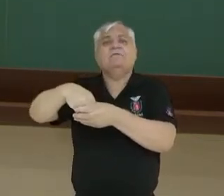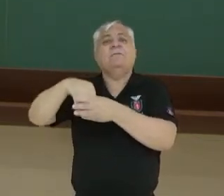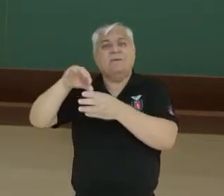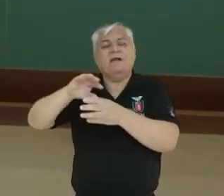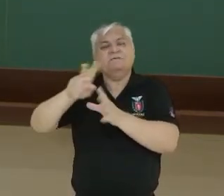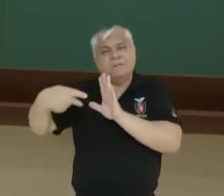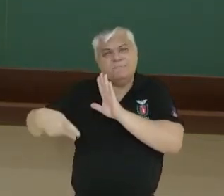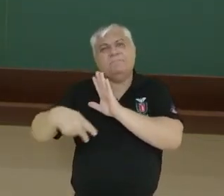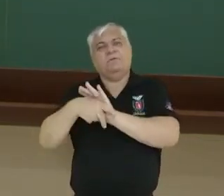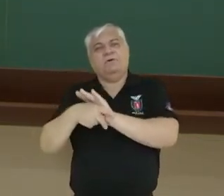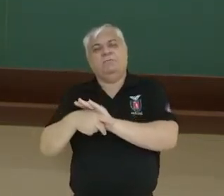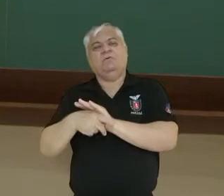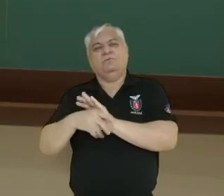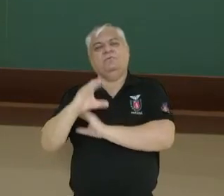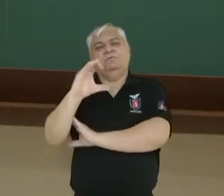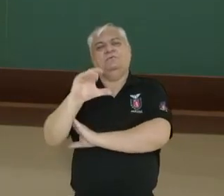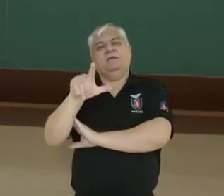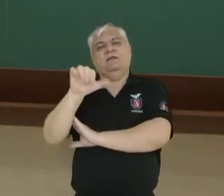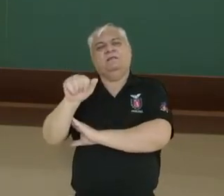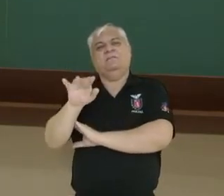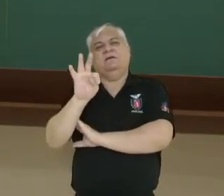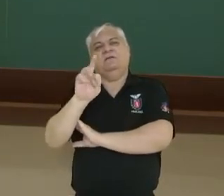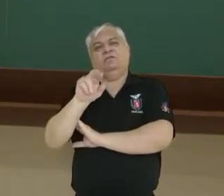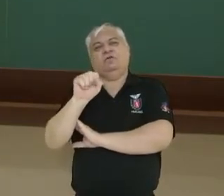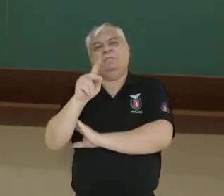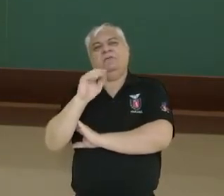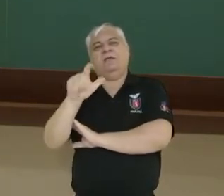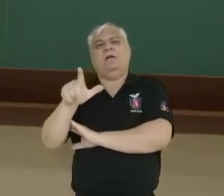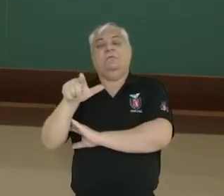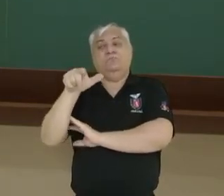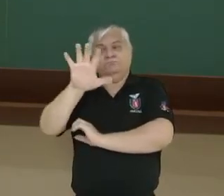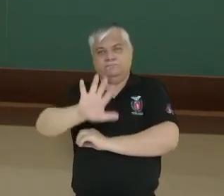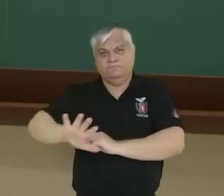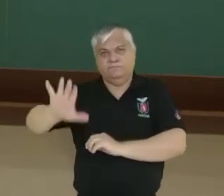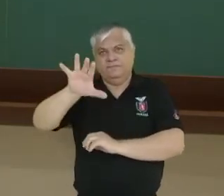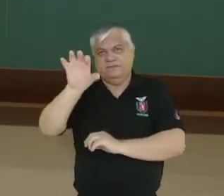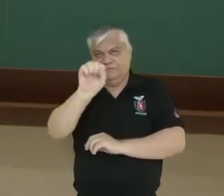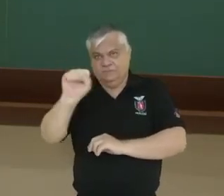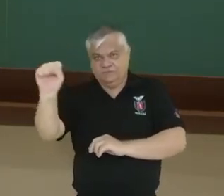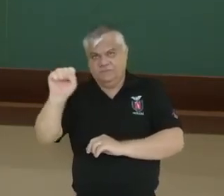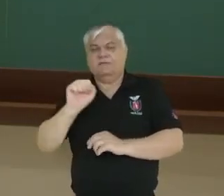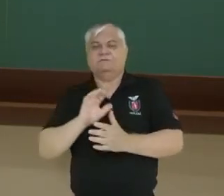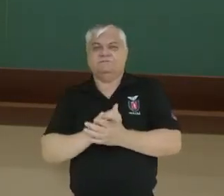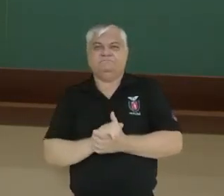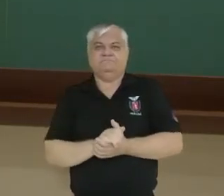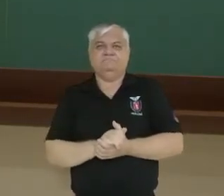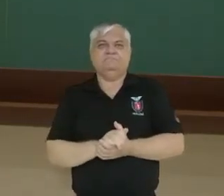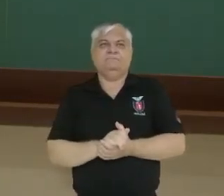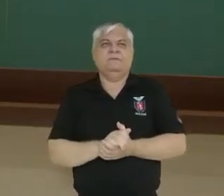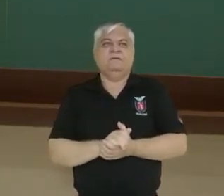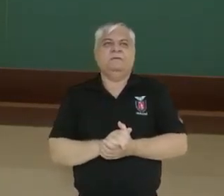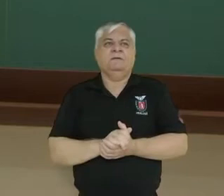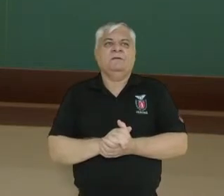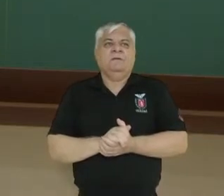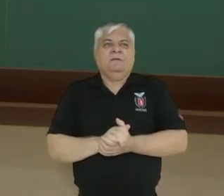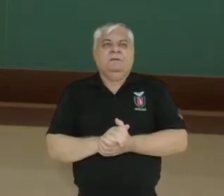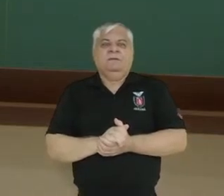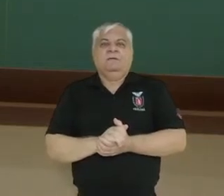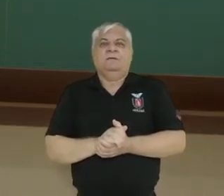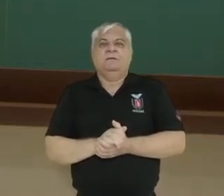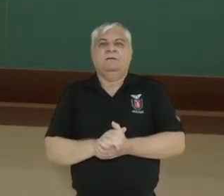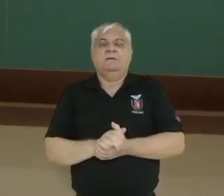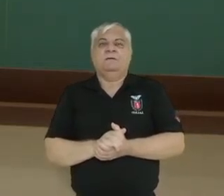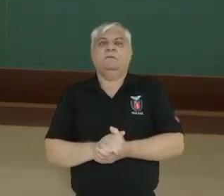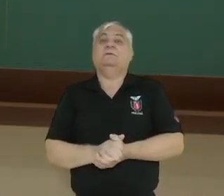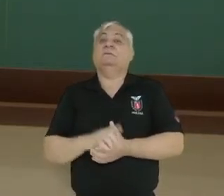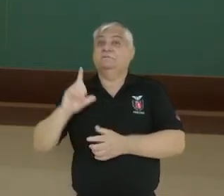faz parte do clima tropical, que é o que abrange a maior porção da região, né? Então,